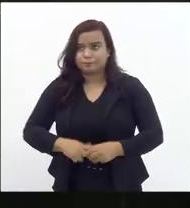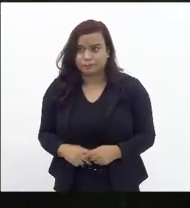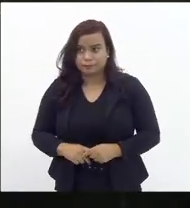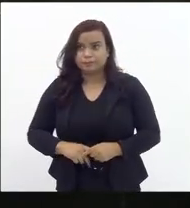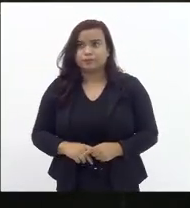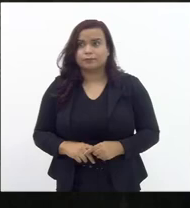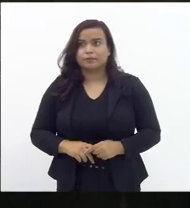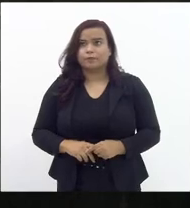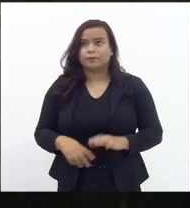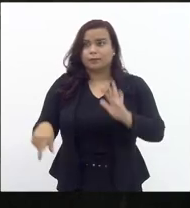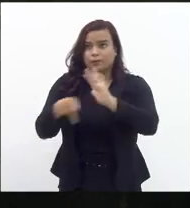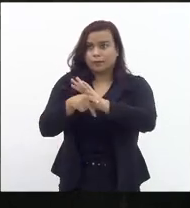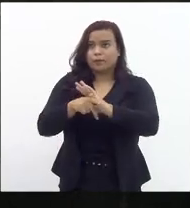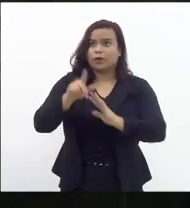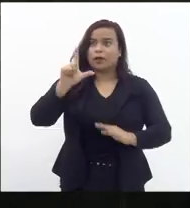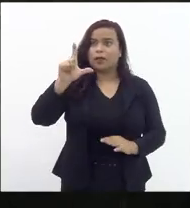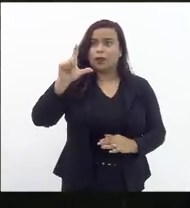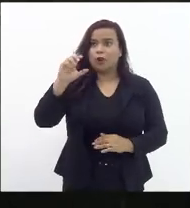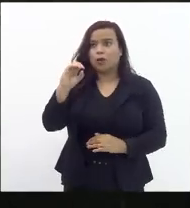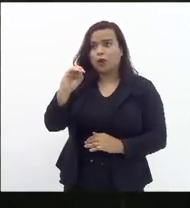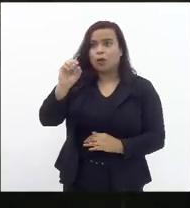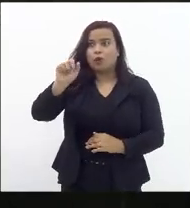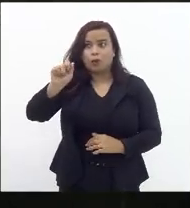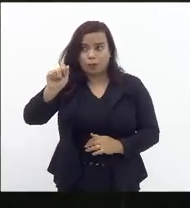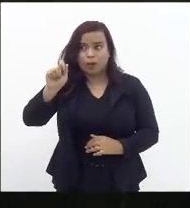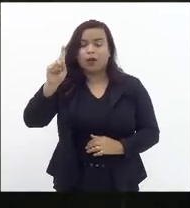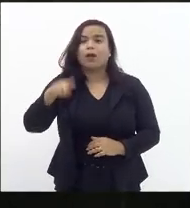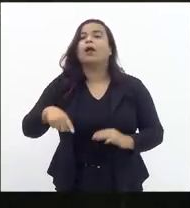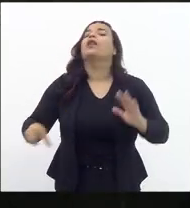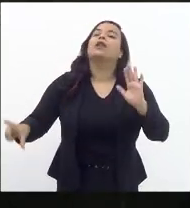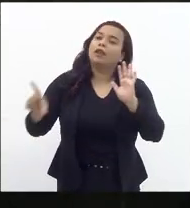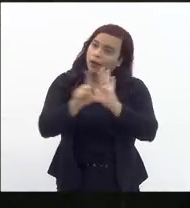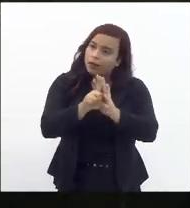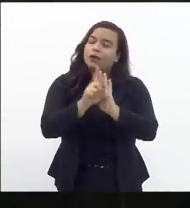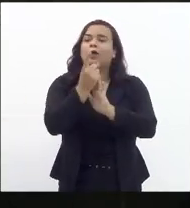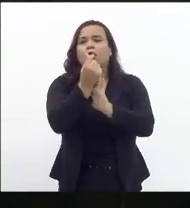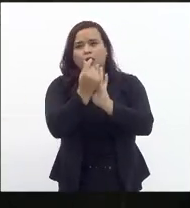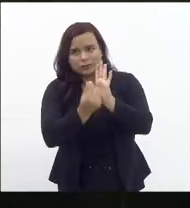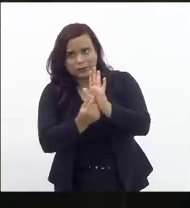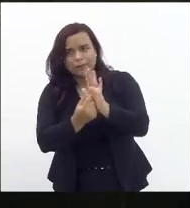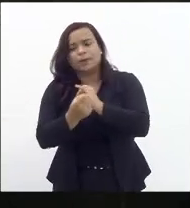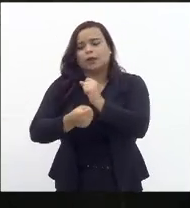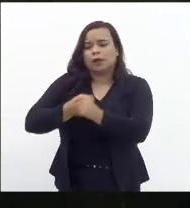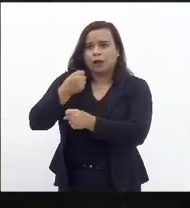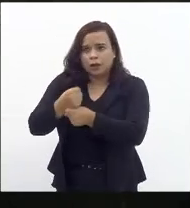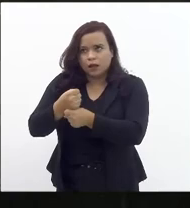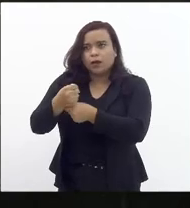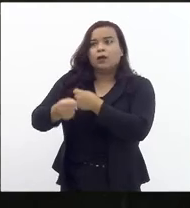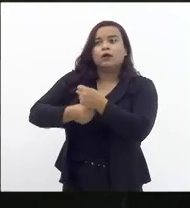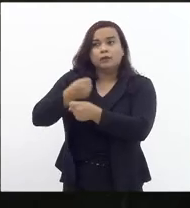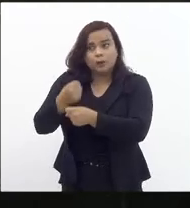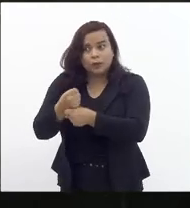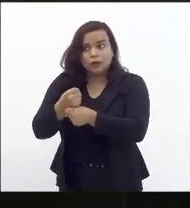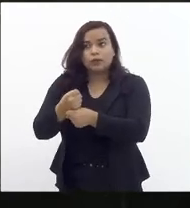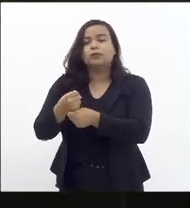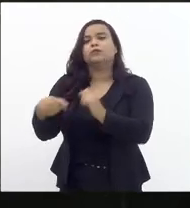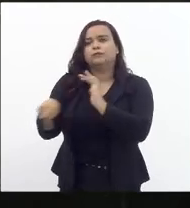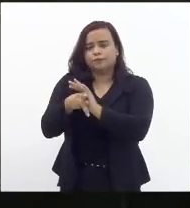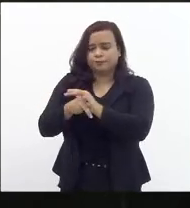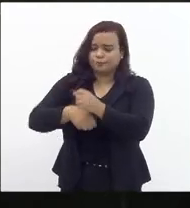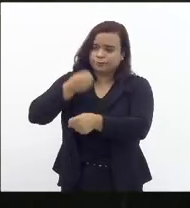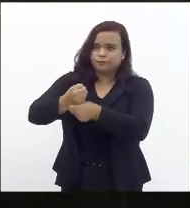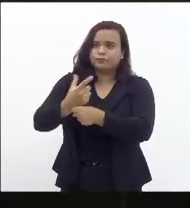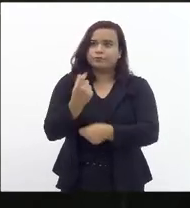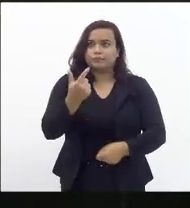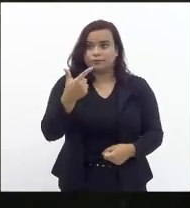da LOA, isto é, da Lei de Orçamento Anual para 2023.